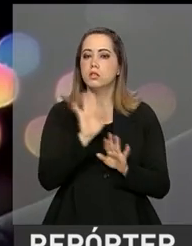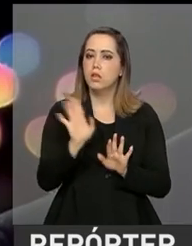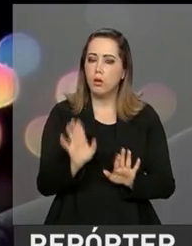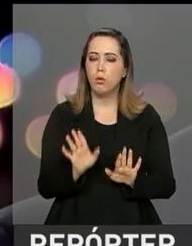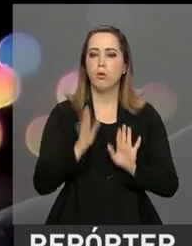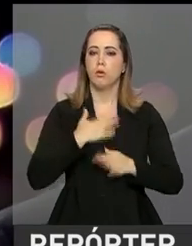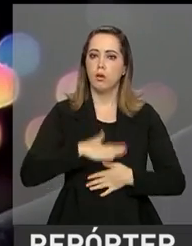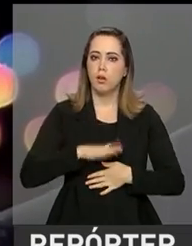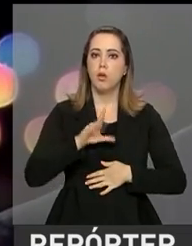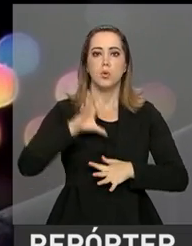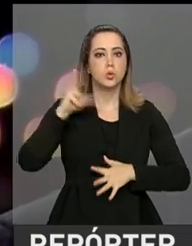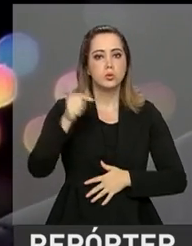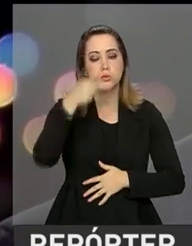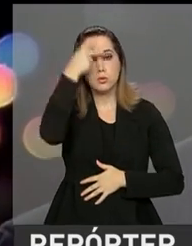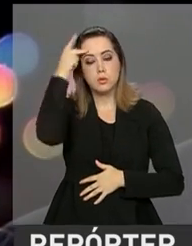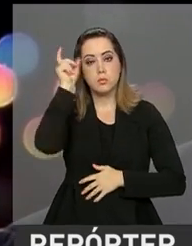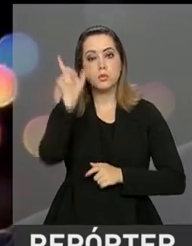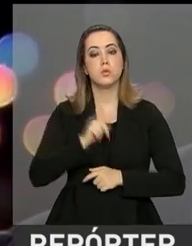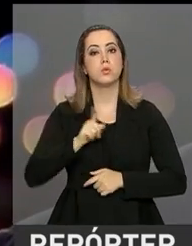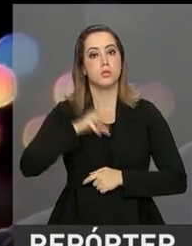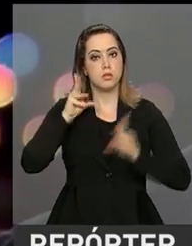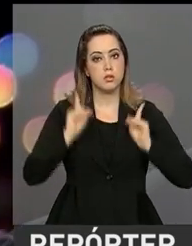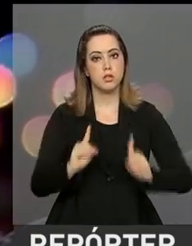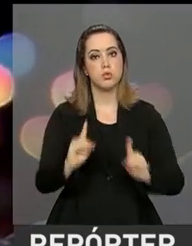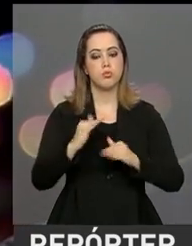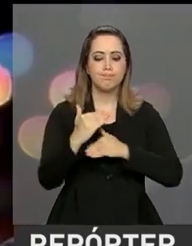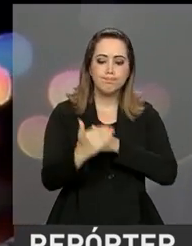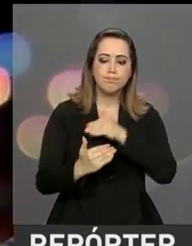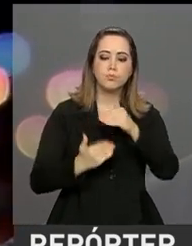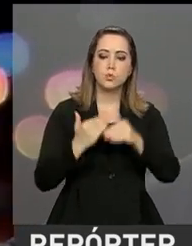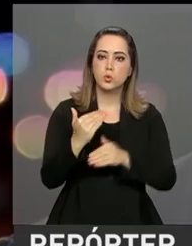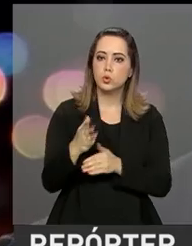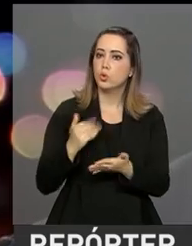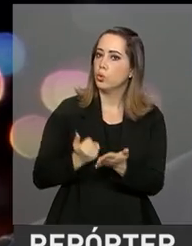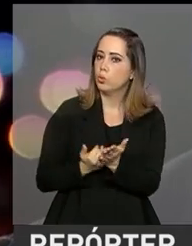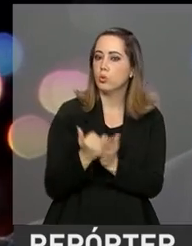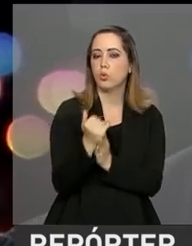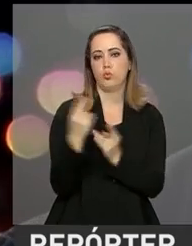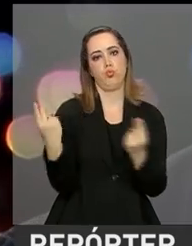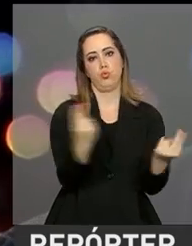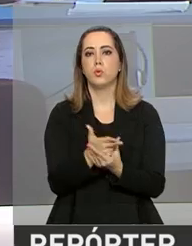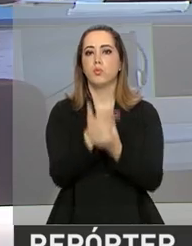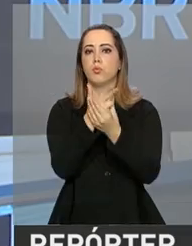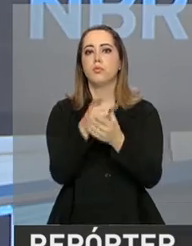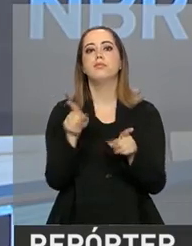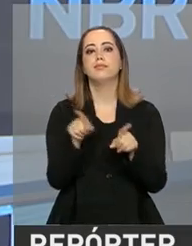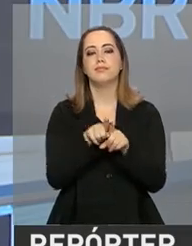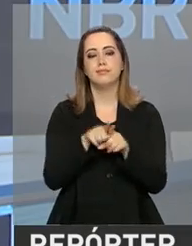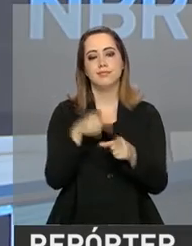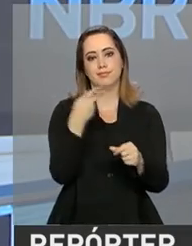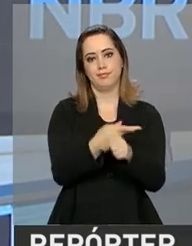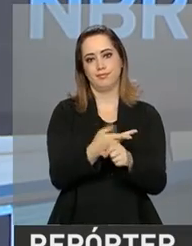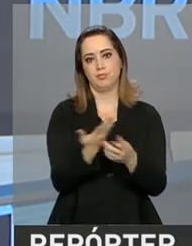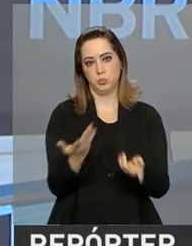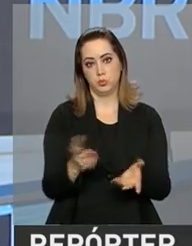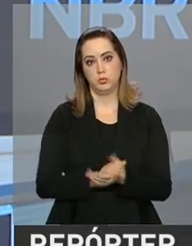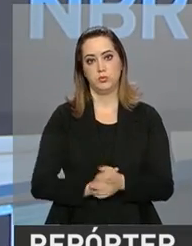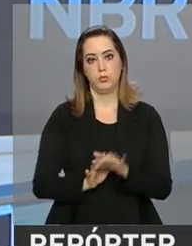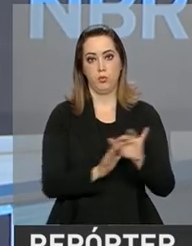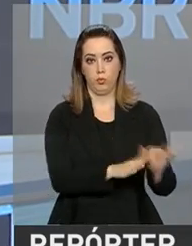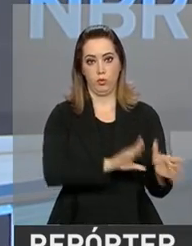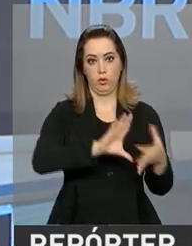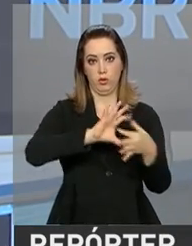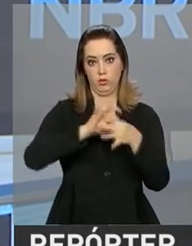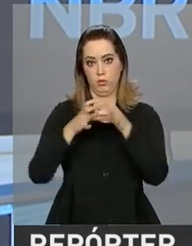que tem o seu direito será preservado não perderá absolutamente nada com jogos olímpicos e